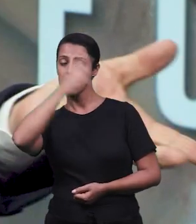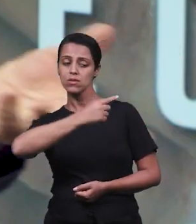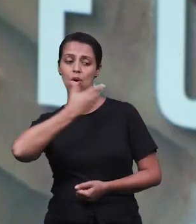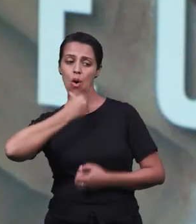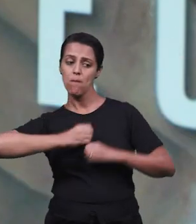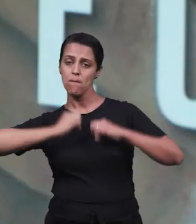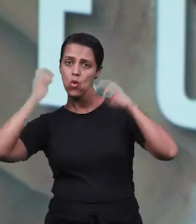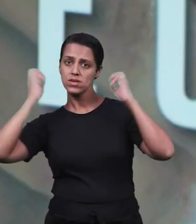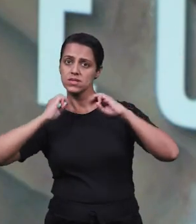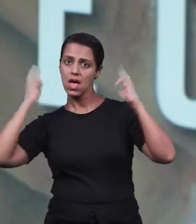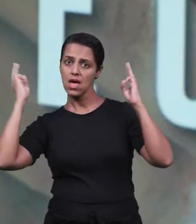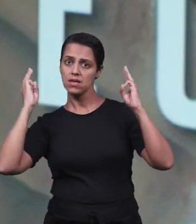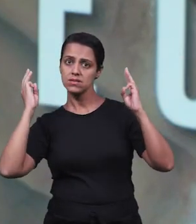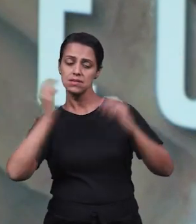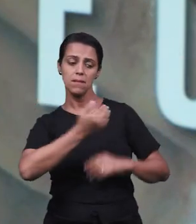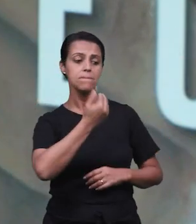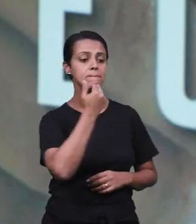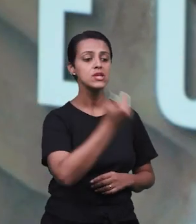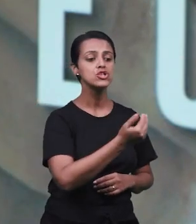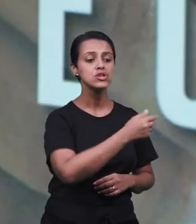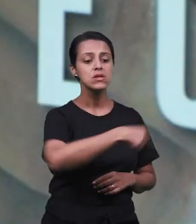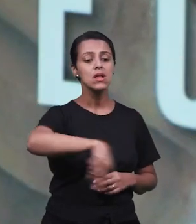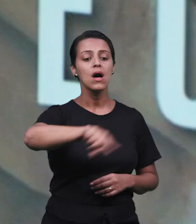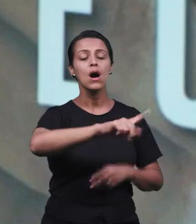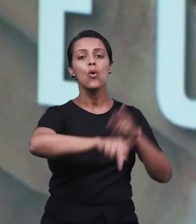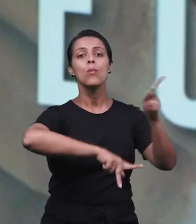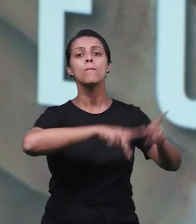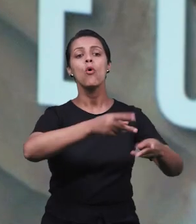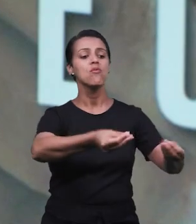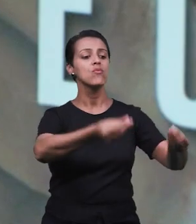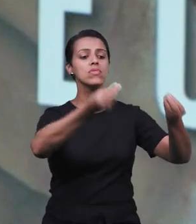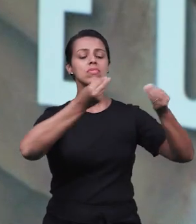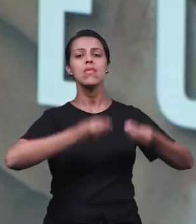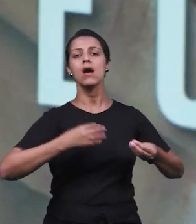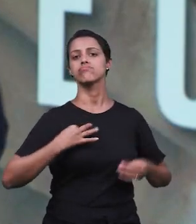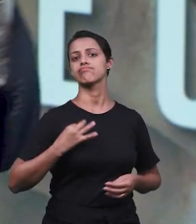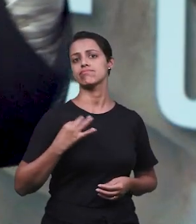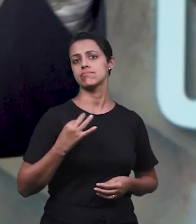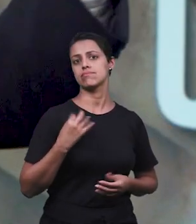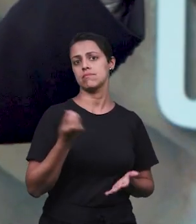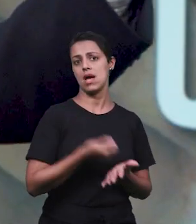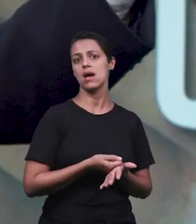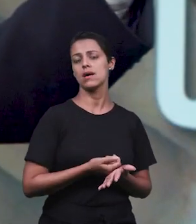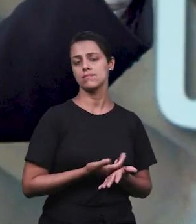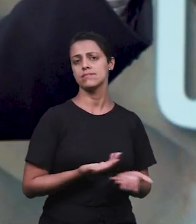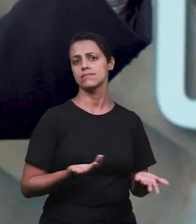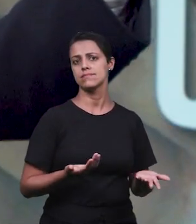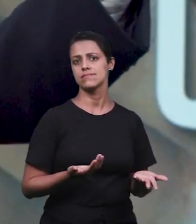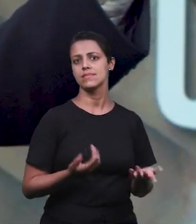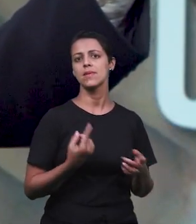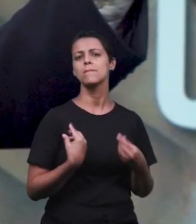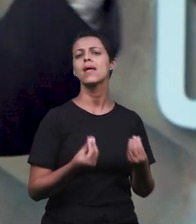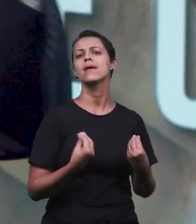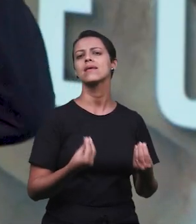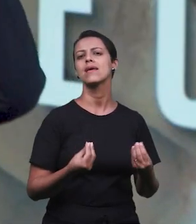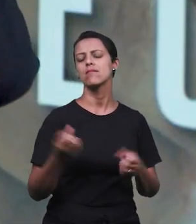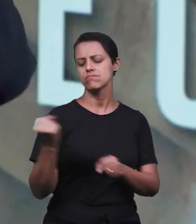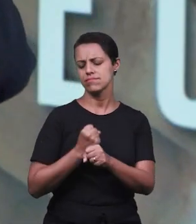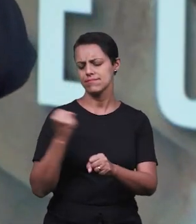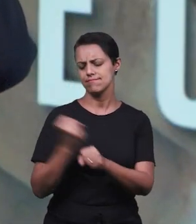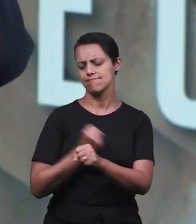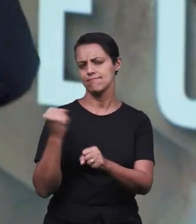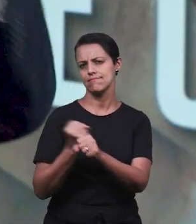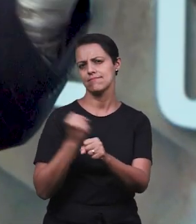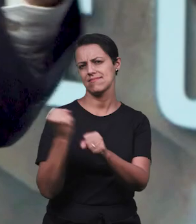E recolheu. O objetivo daquela oferta era fazer o templo, o tabernáculo do